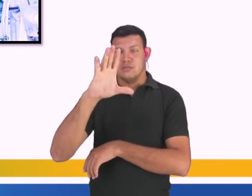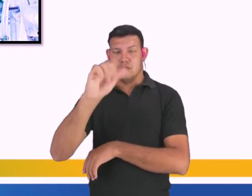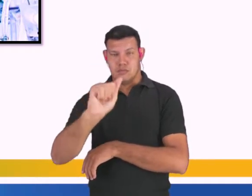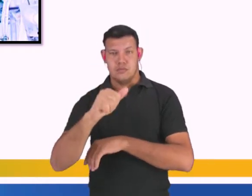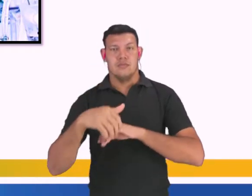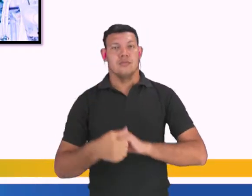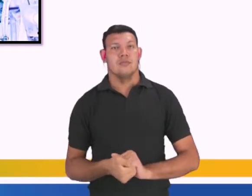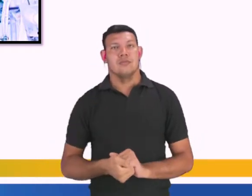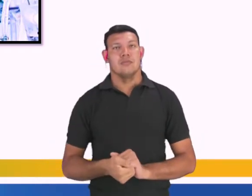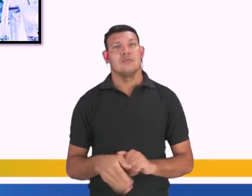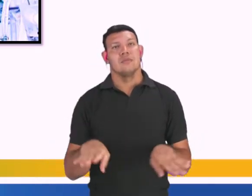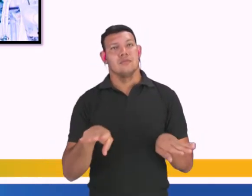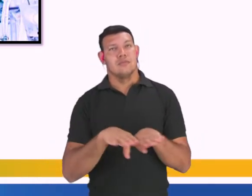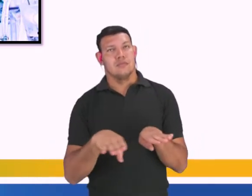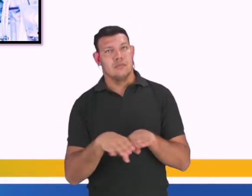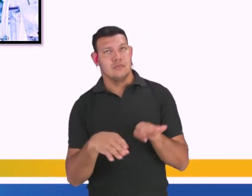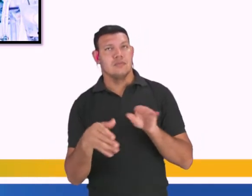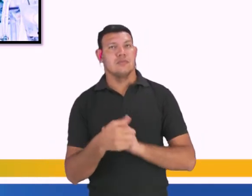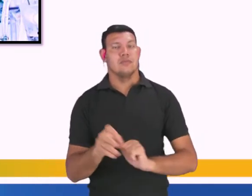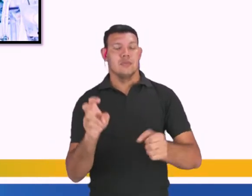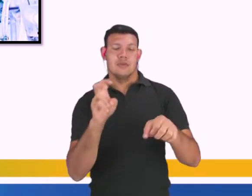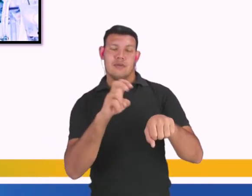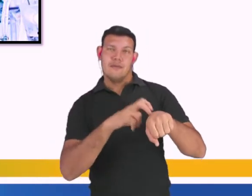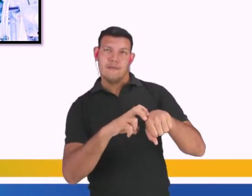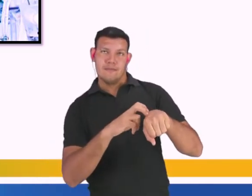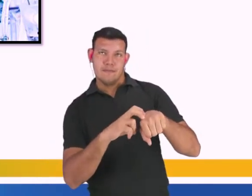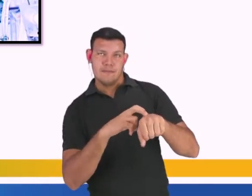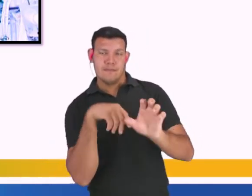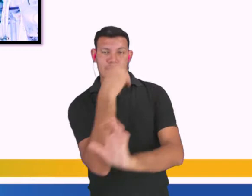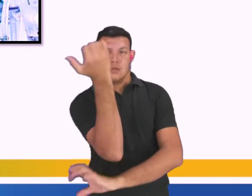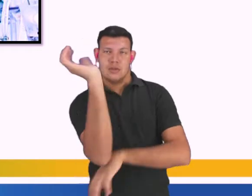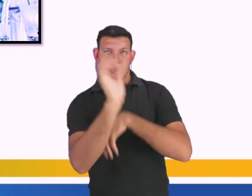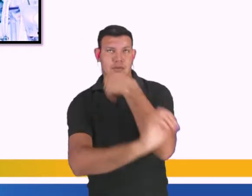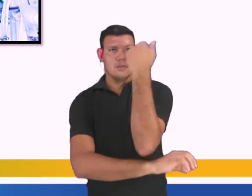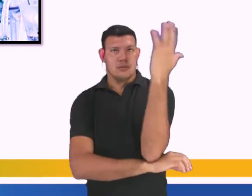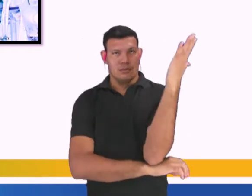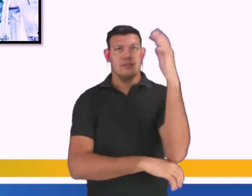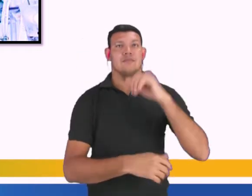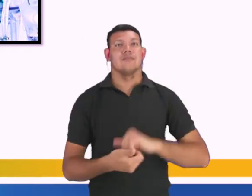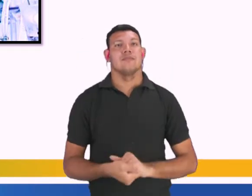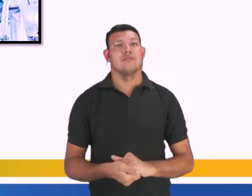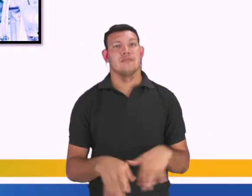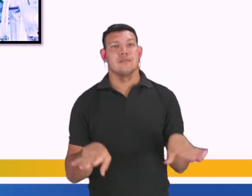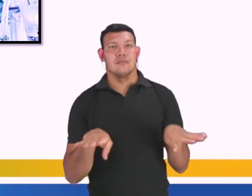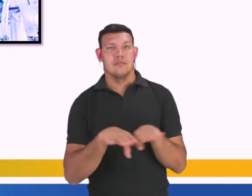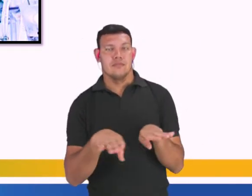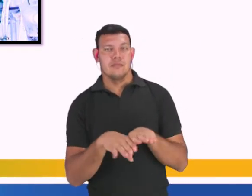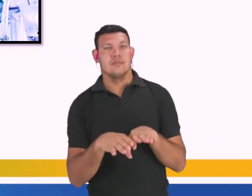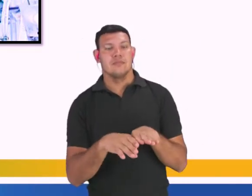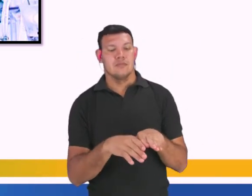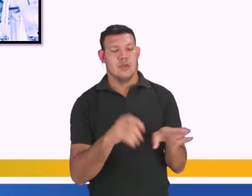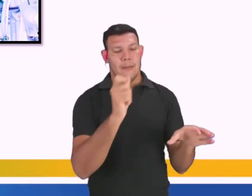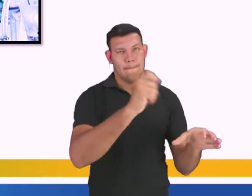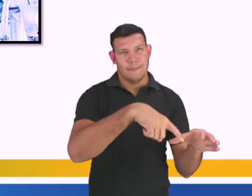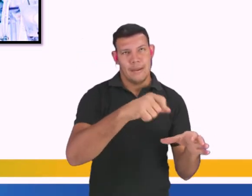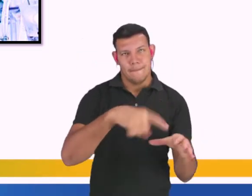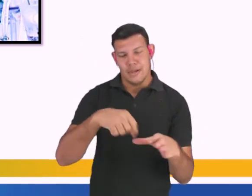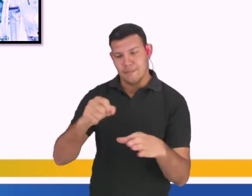a química verde, bioquímica ambiental, também a bioquímica agrícola